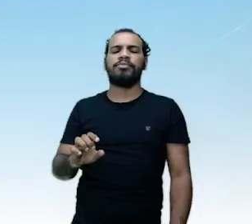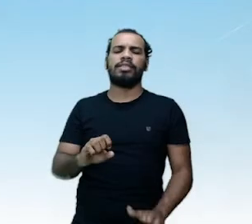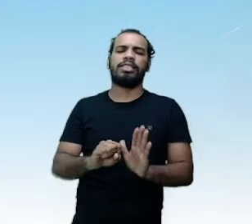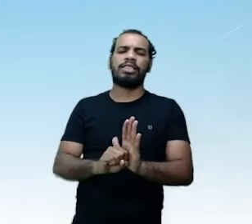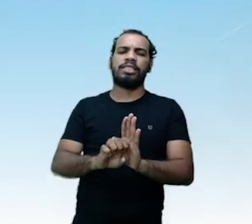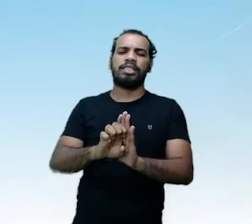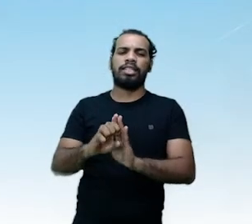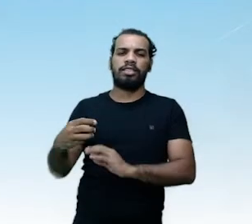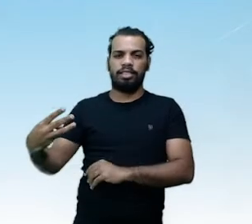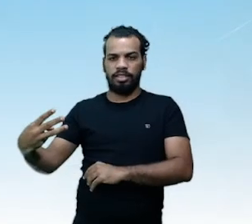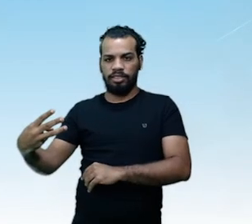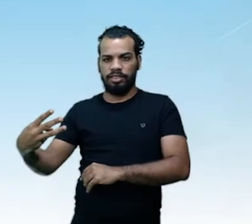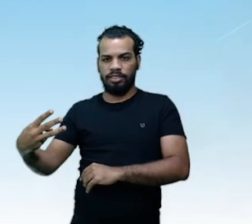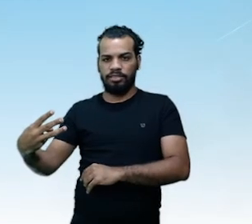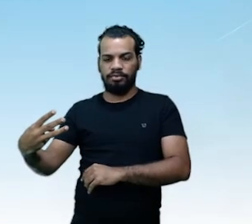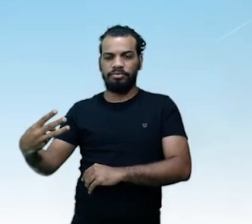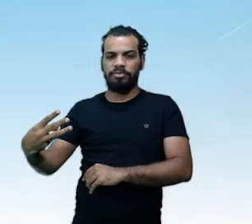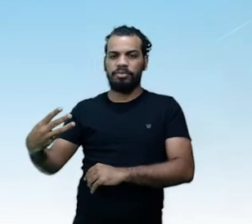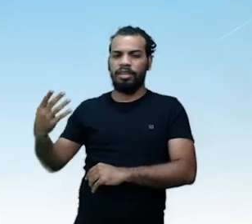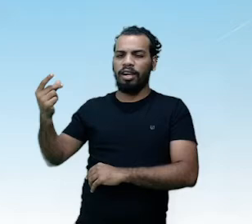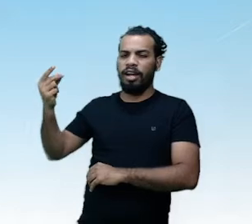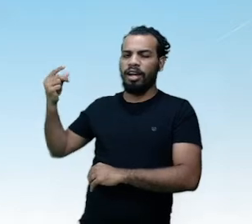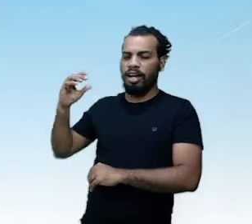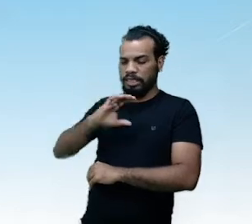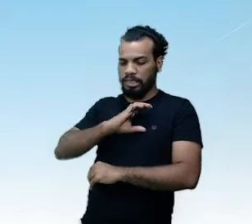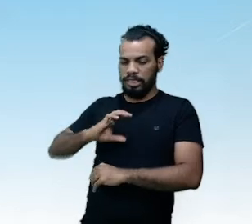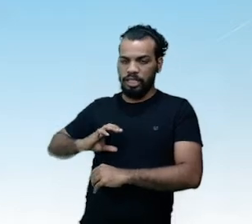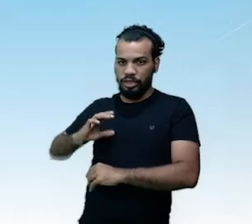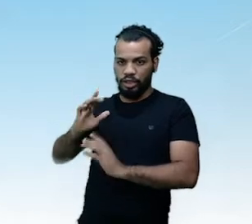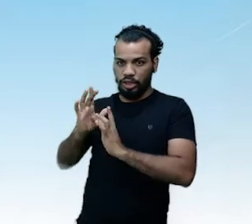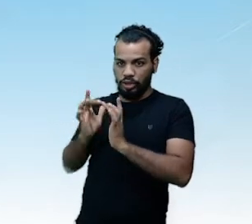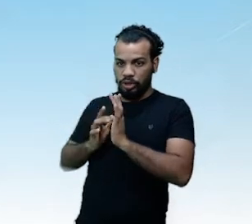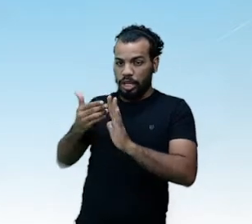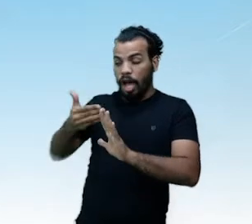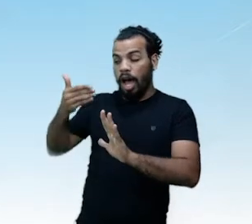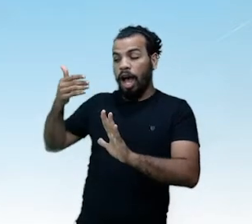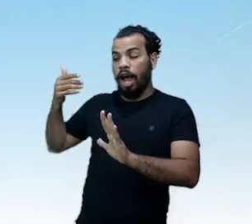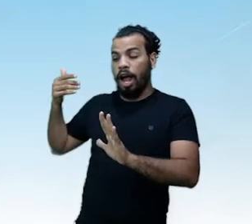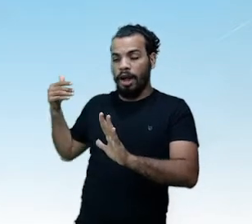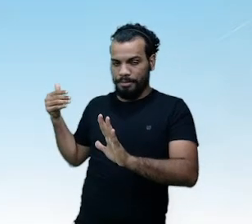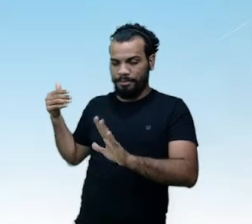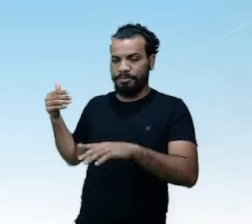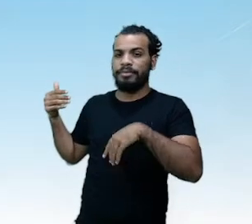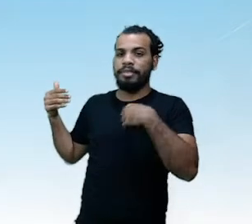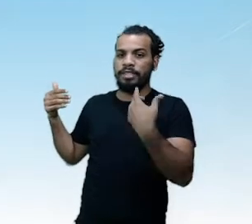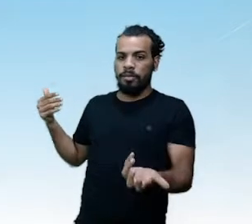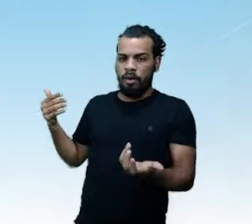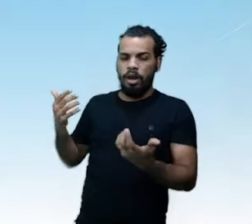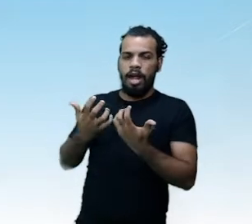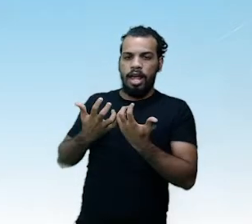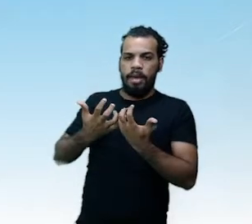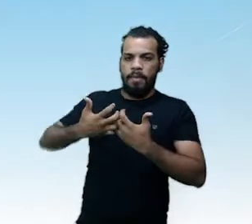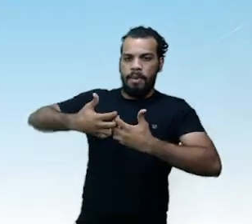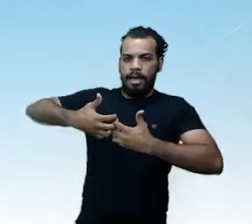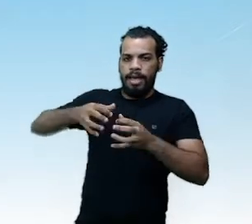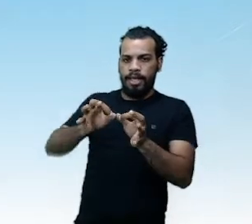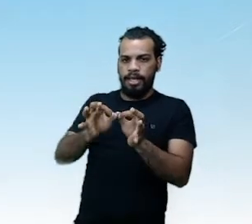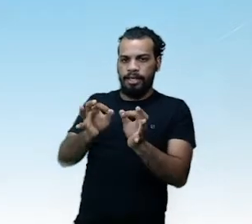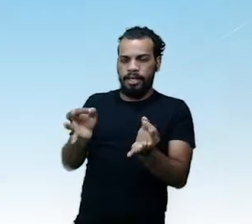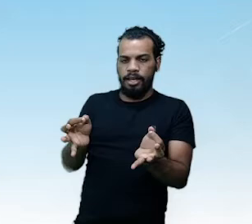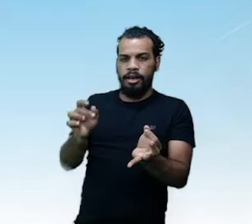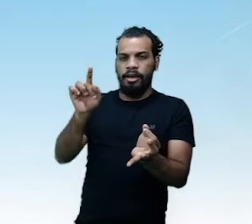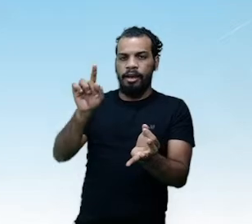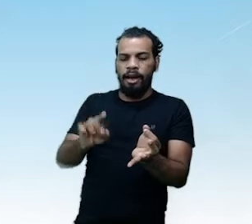século III, antes da era cristã. E aí, as máquinas simples, elas são a base